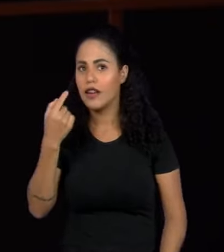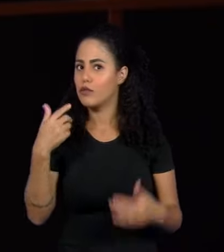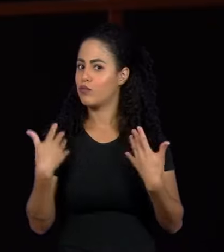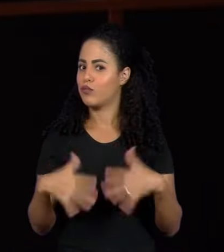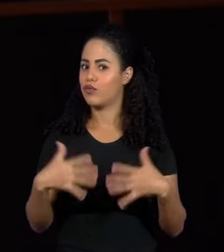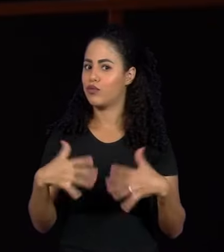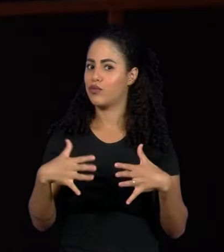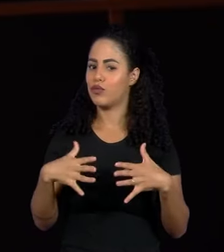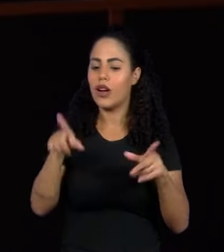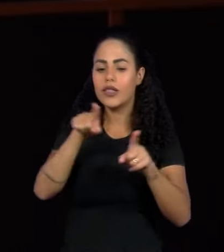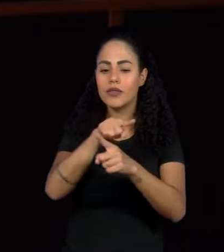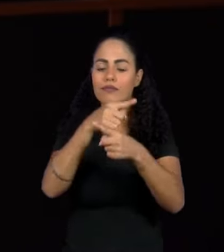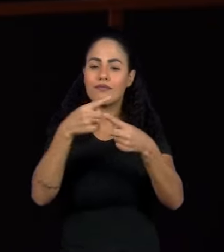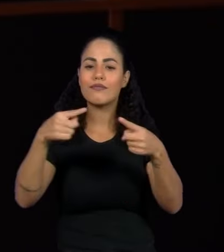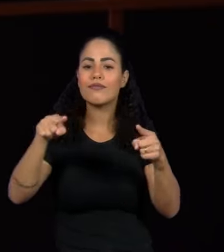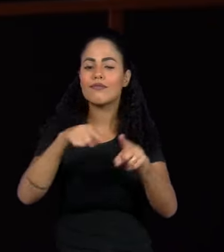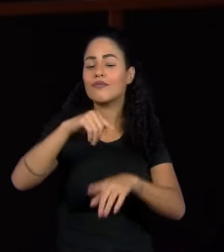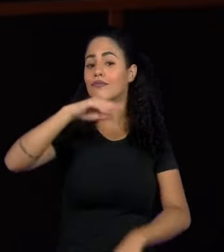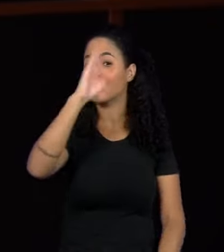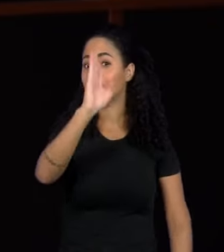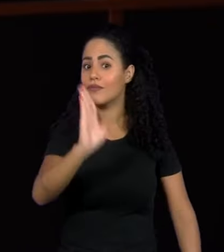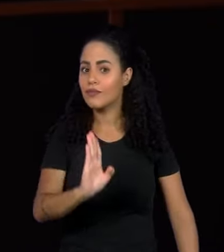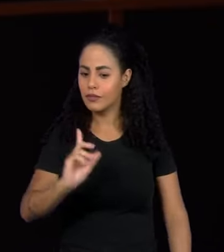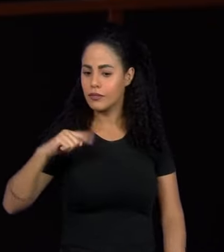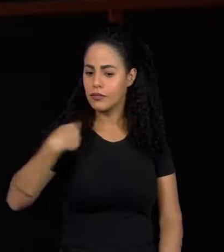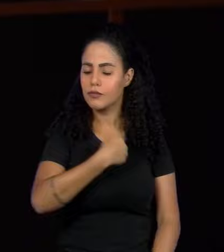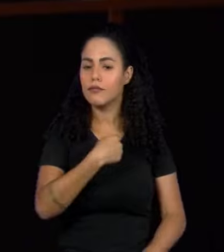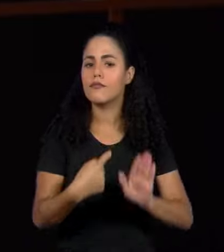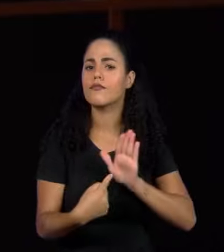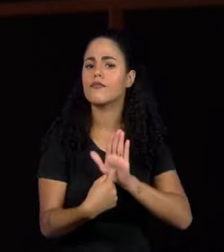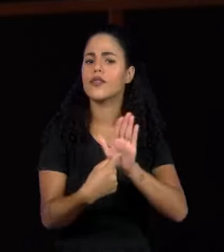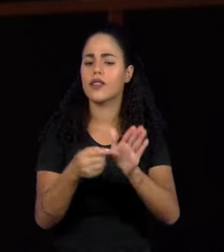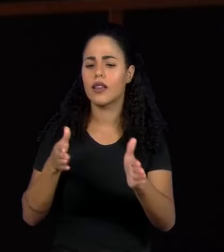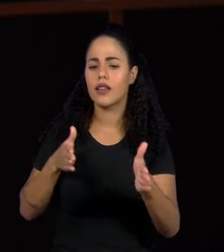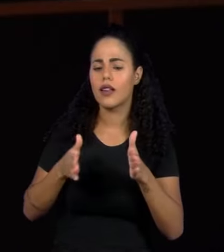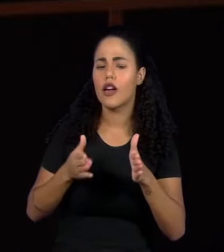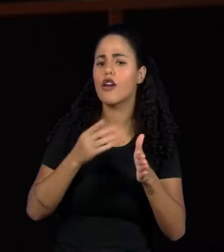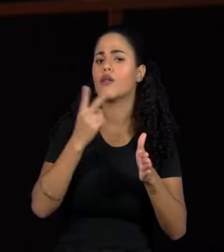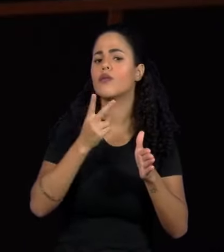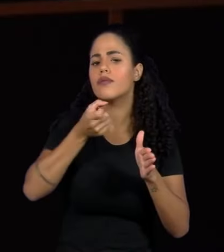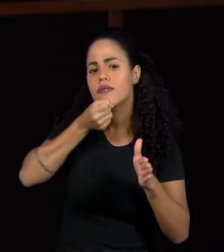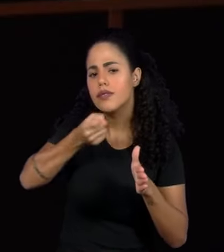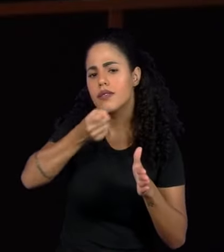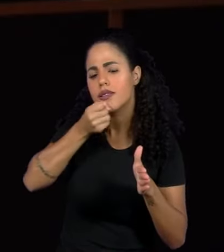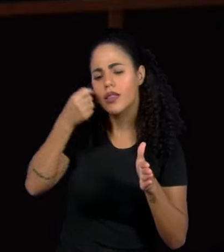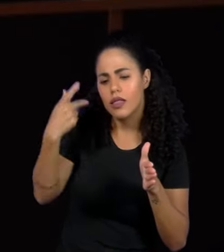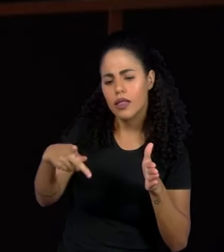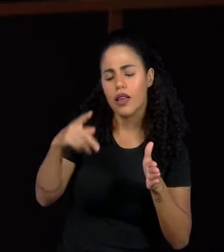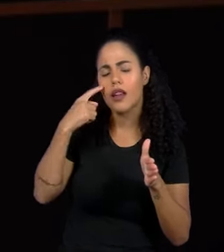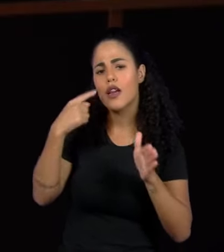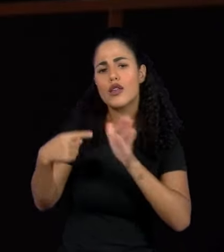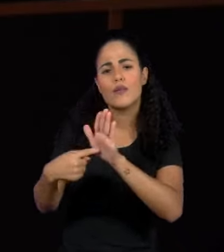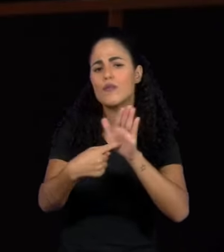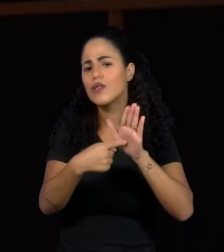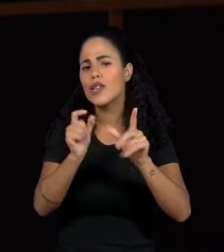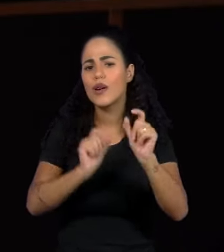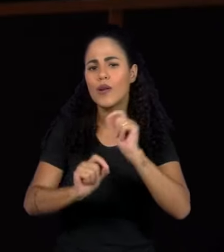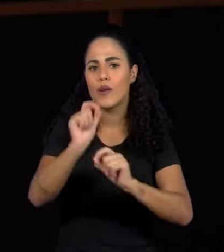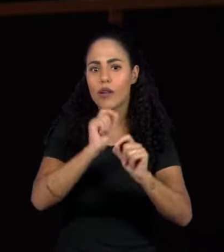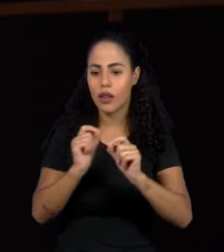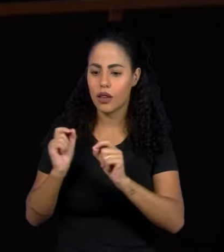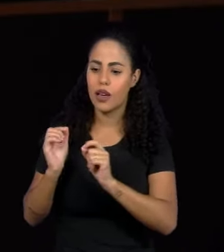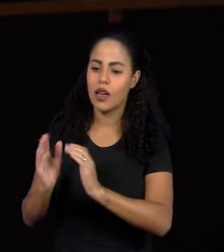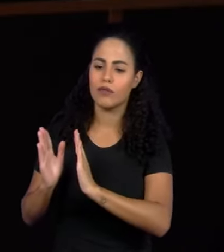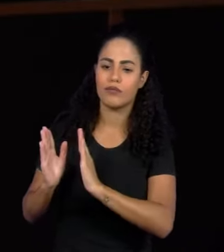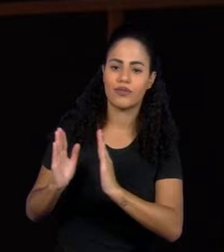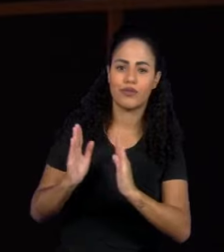do cenário musical brasileiro. E nós vamos mostrar 2 momentos da entrevista dele, onde ele fala das suas passagens